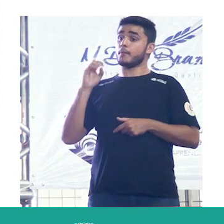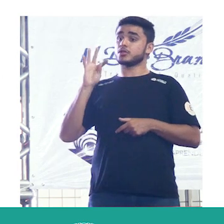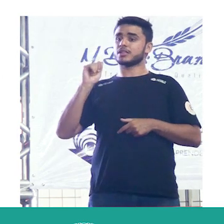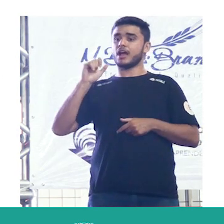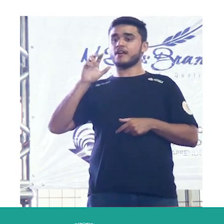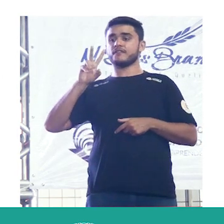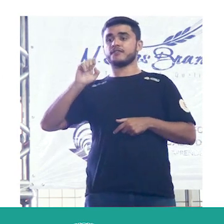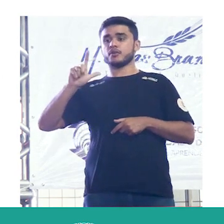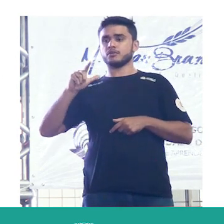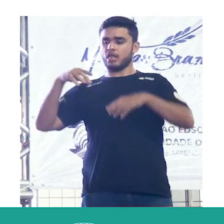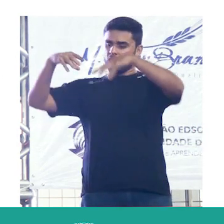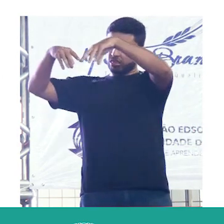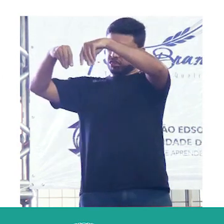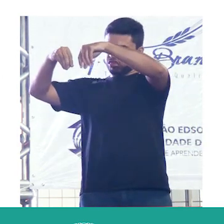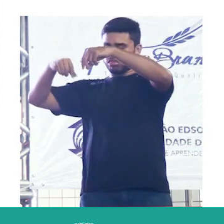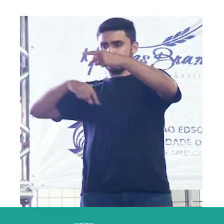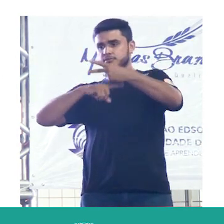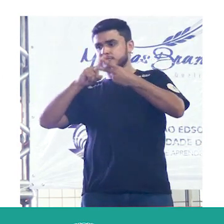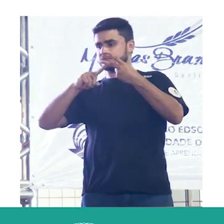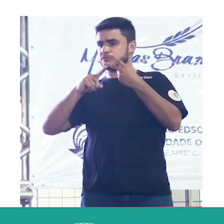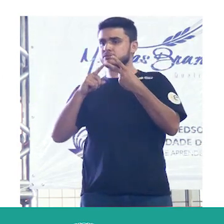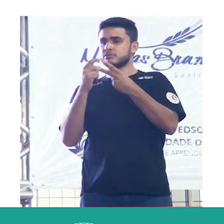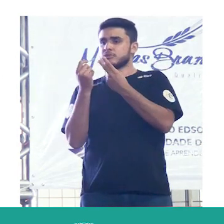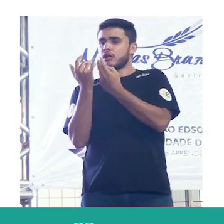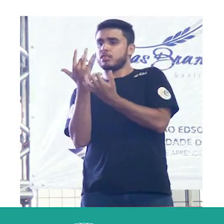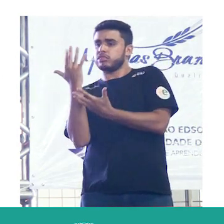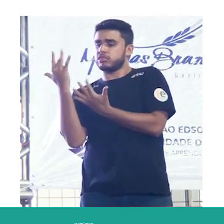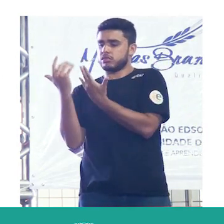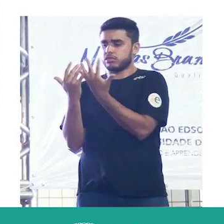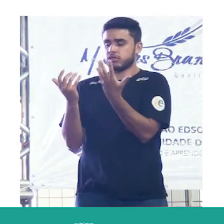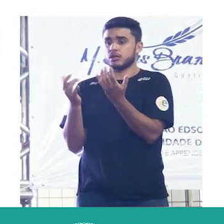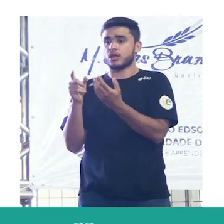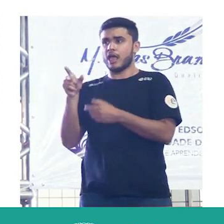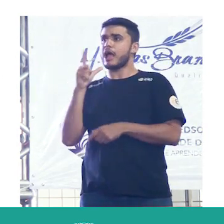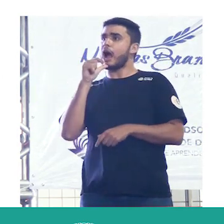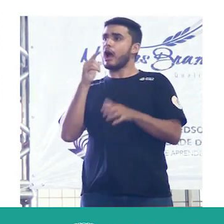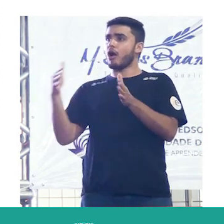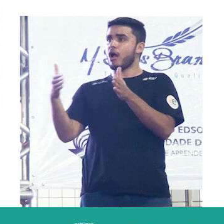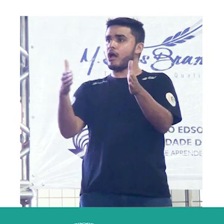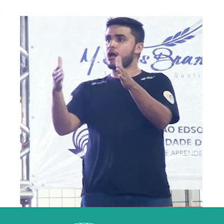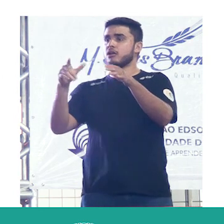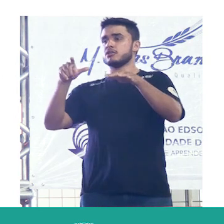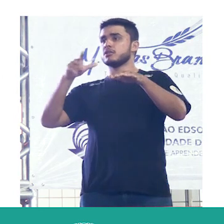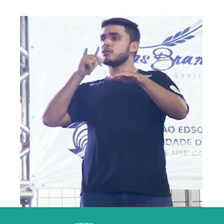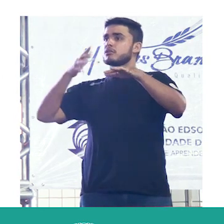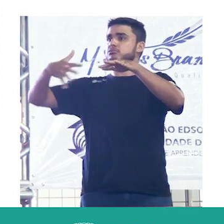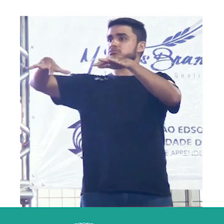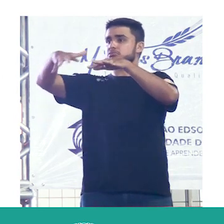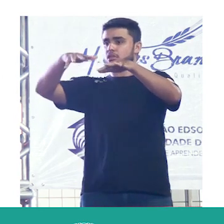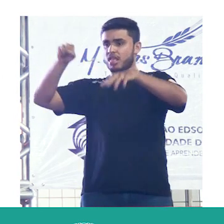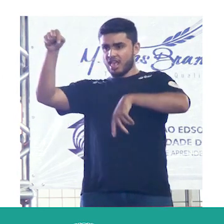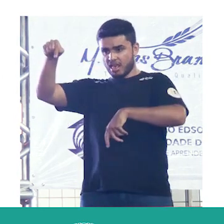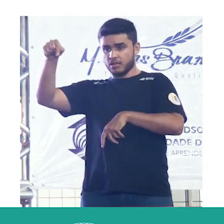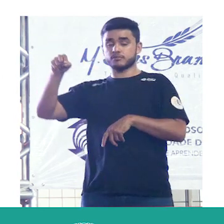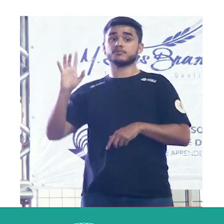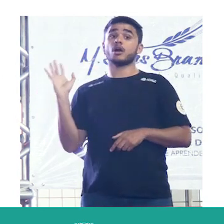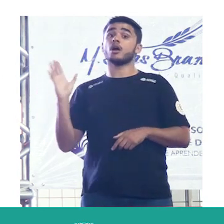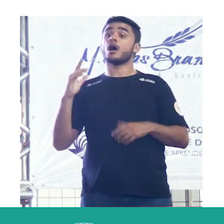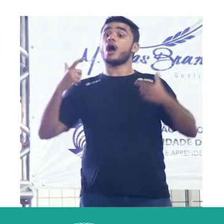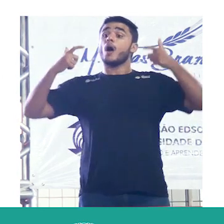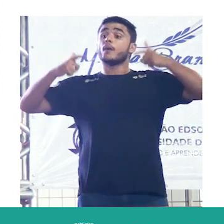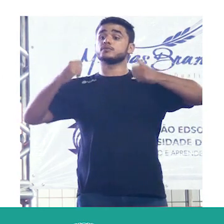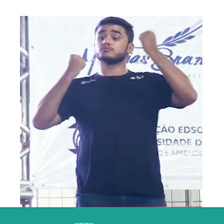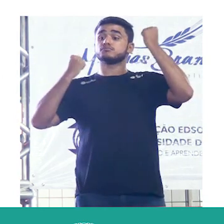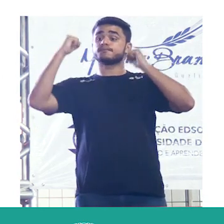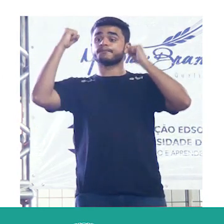plantas, comuns nas águas de rios e lagoas. A remoção das partículas é feita em estações de tratamento,